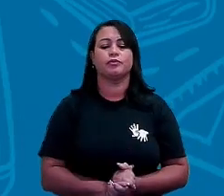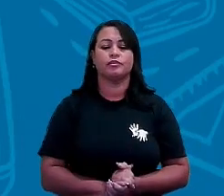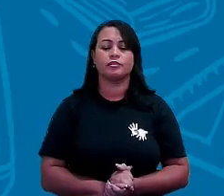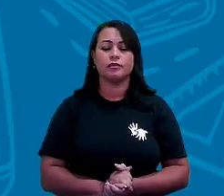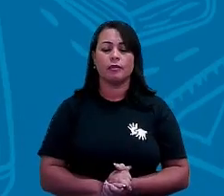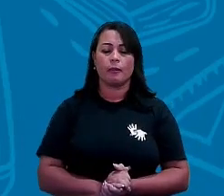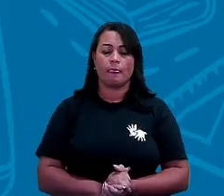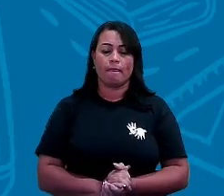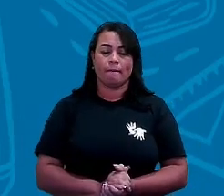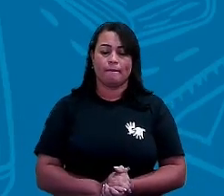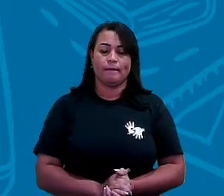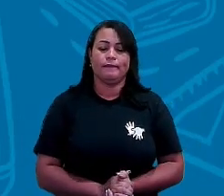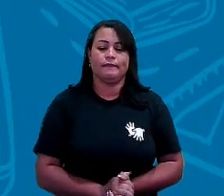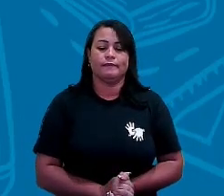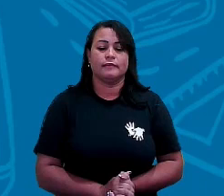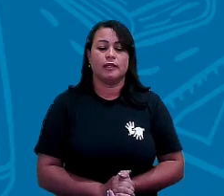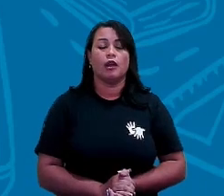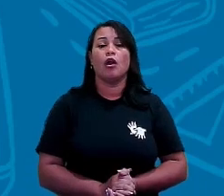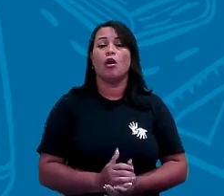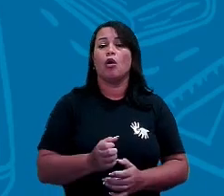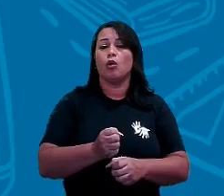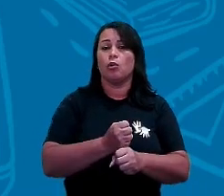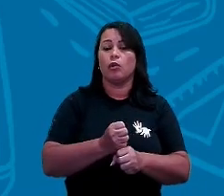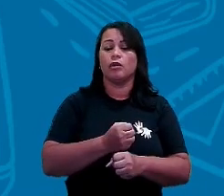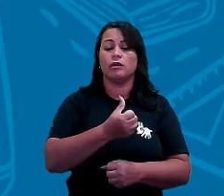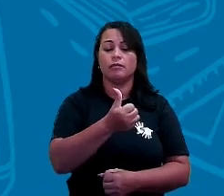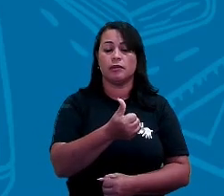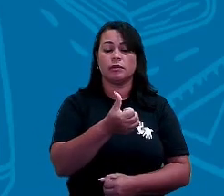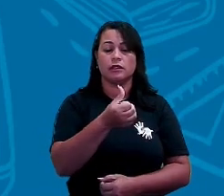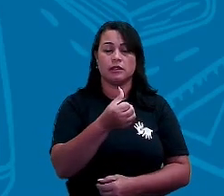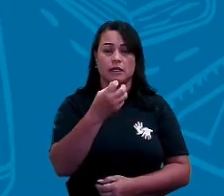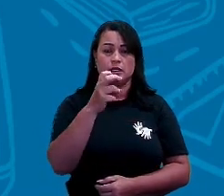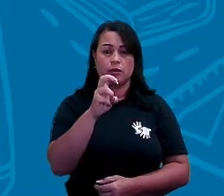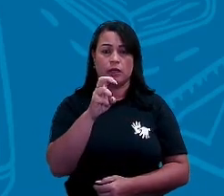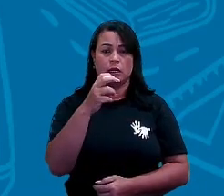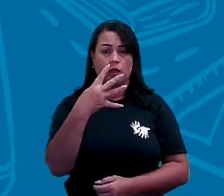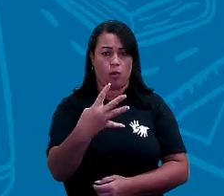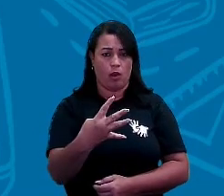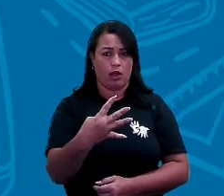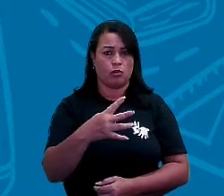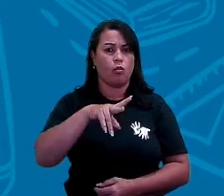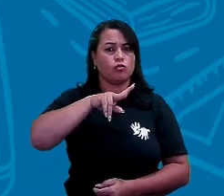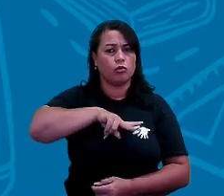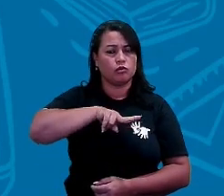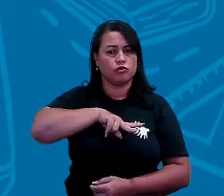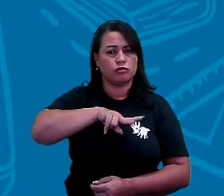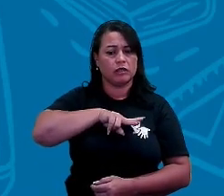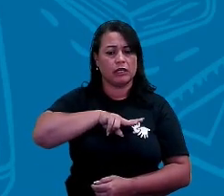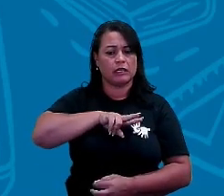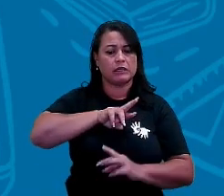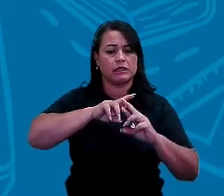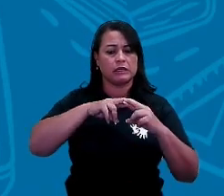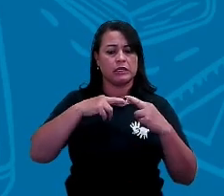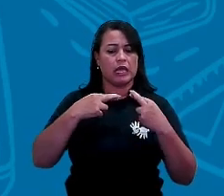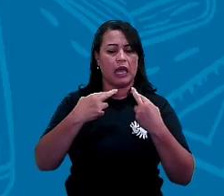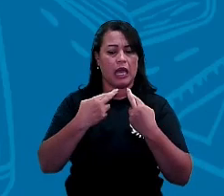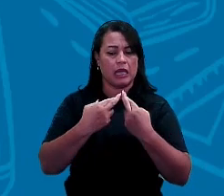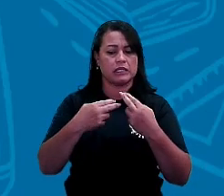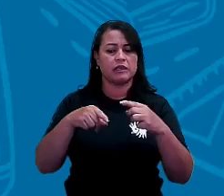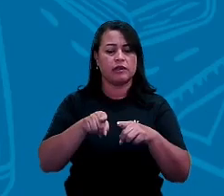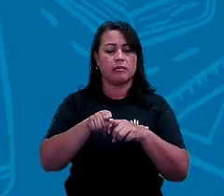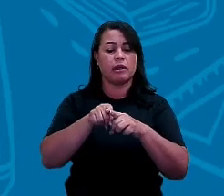Ó, em 1654, os portugueses cercaram Recife e expulsaram os